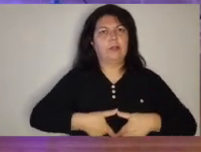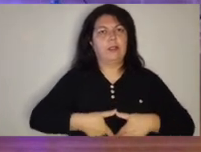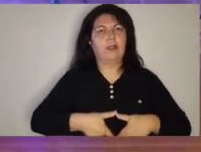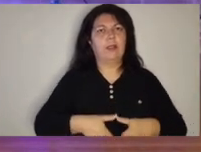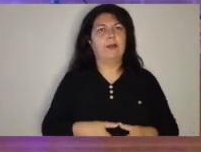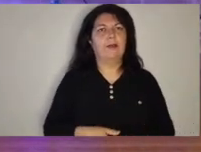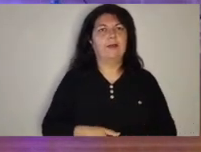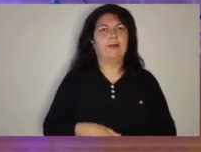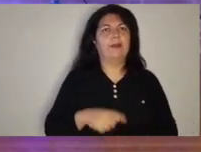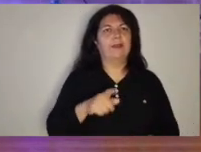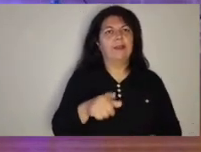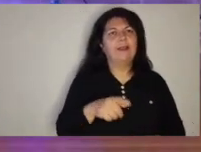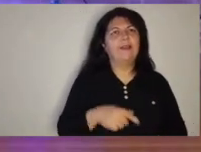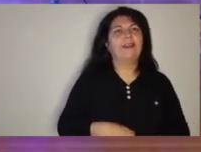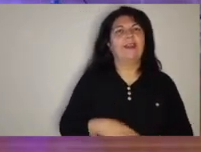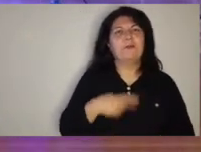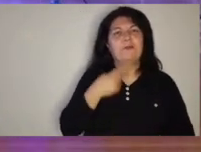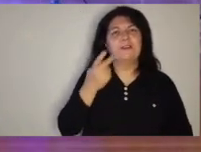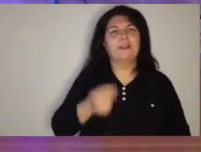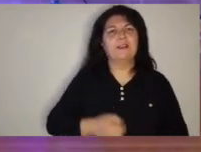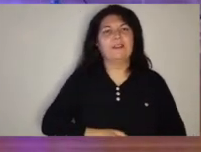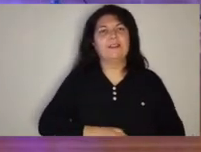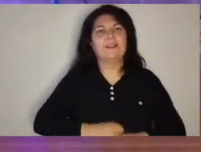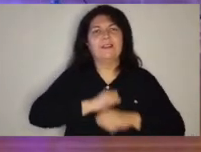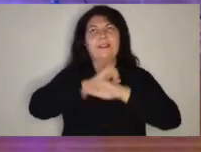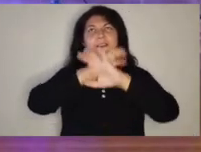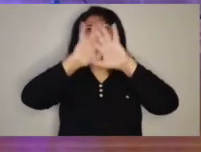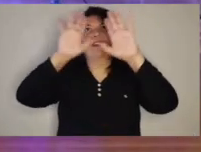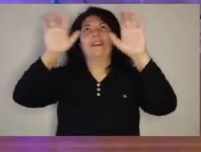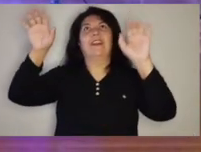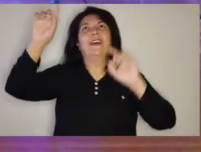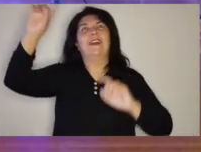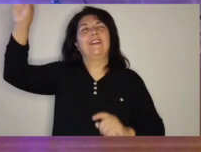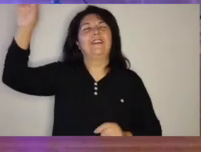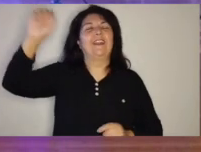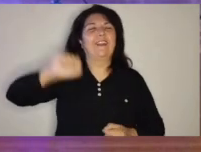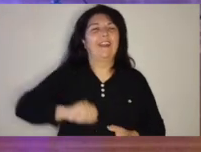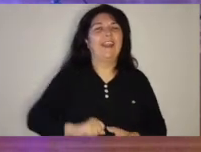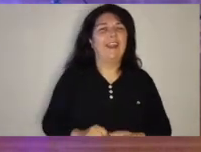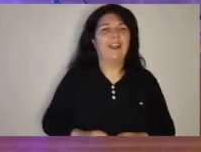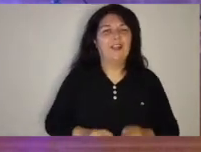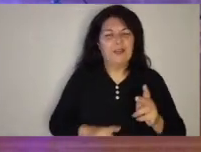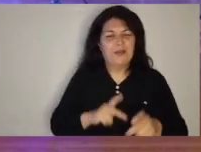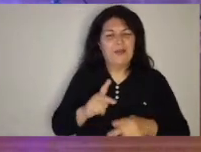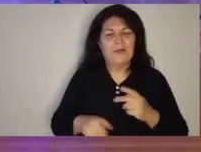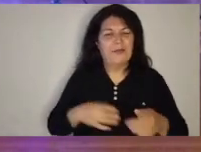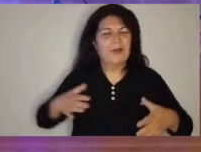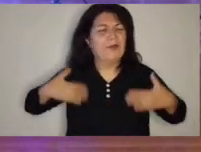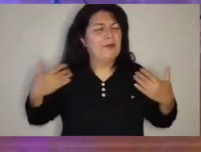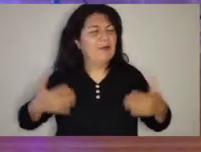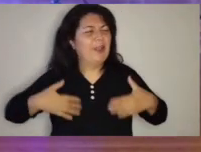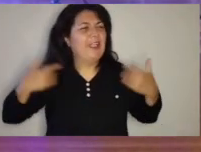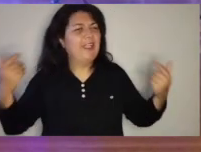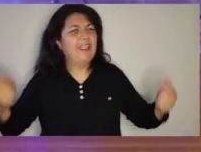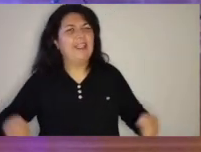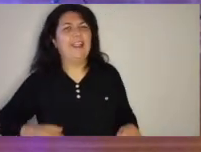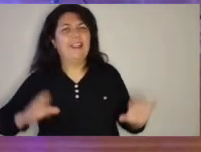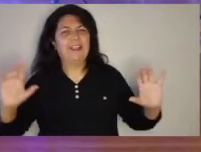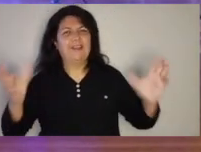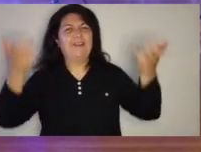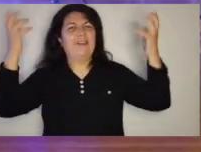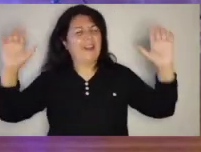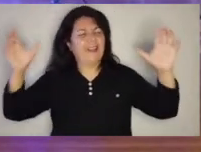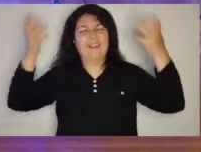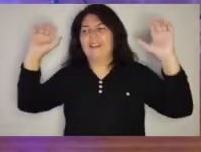fala, glória a Deus, a arca voltou ao lugar de origem. Olha que bênção. O povo se alegrou, ficou